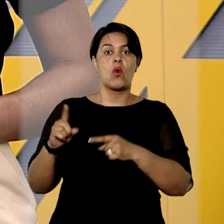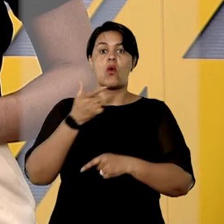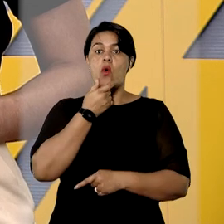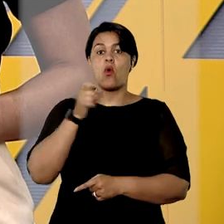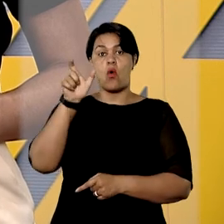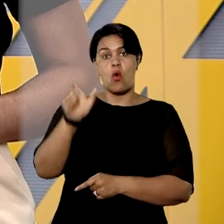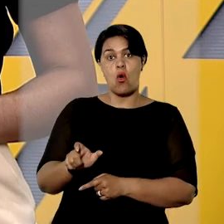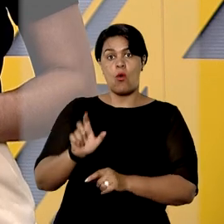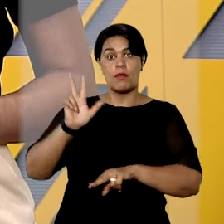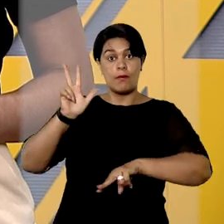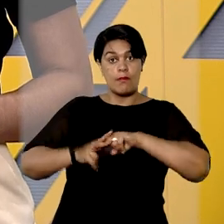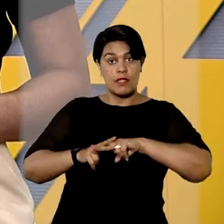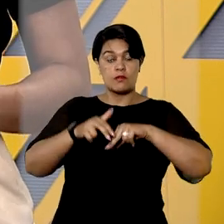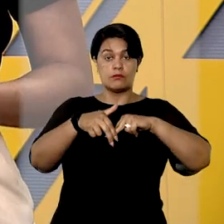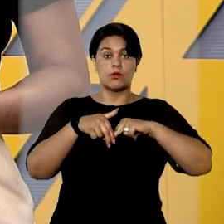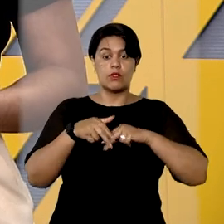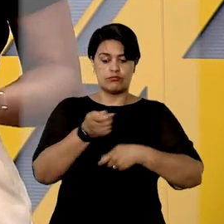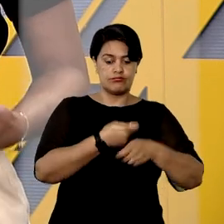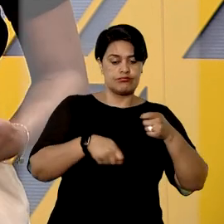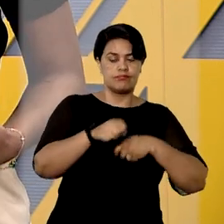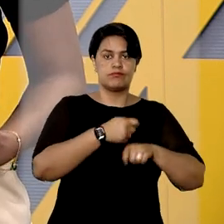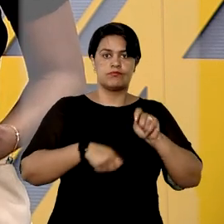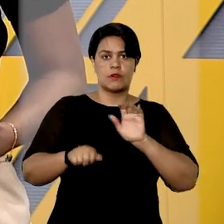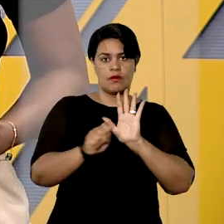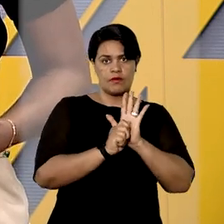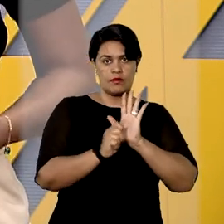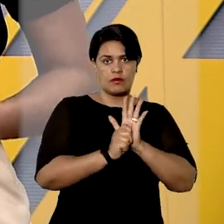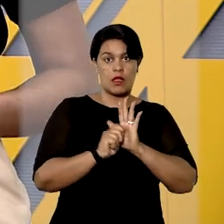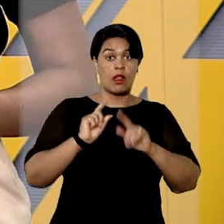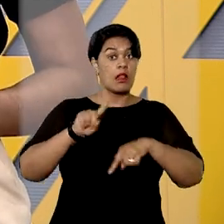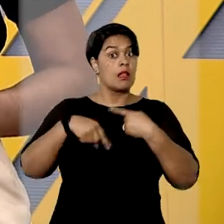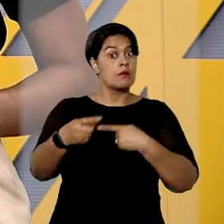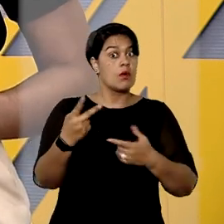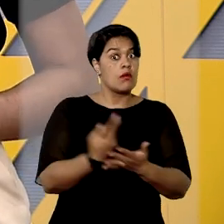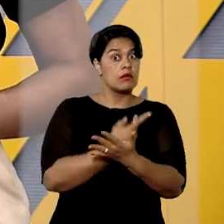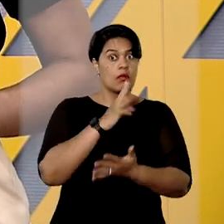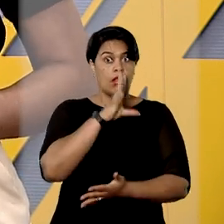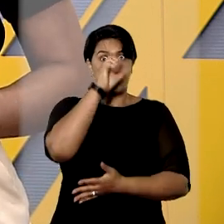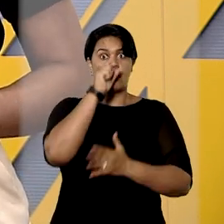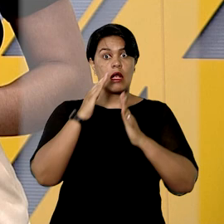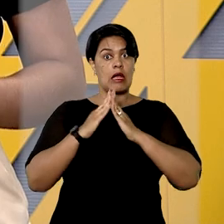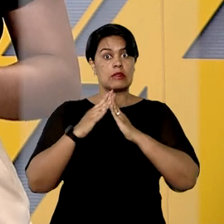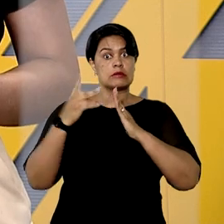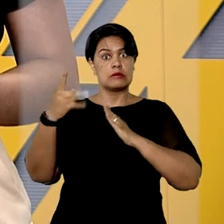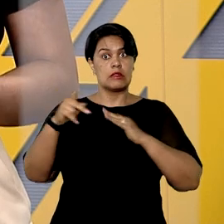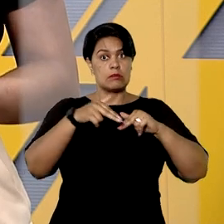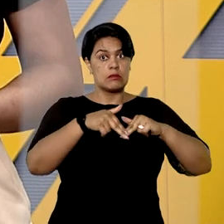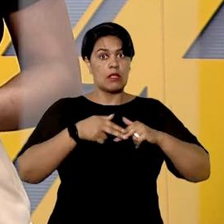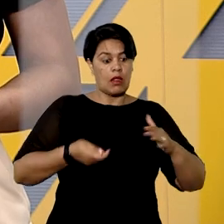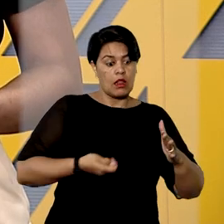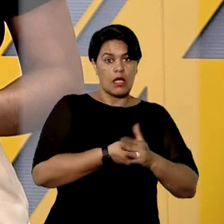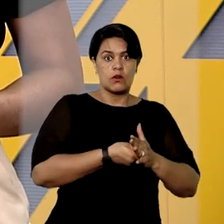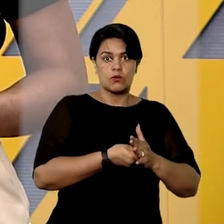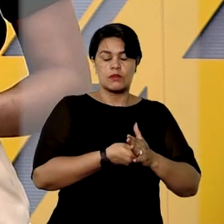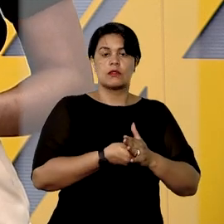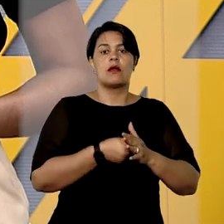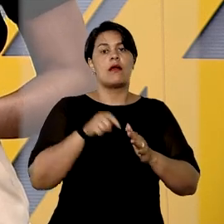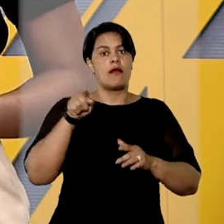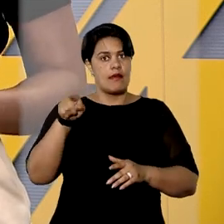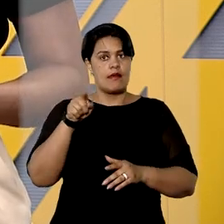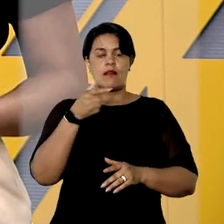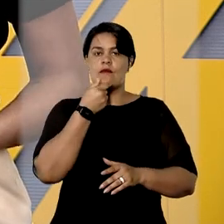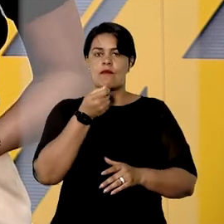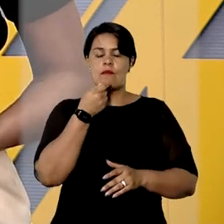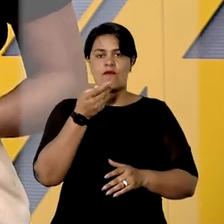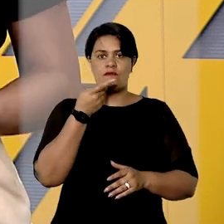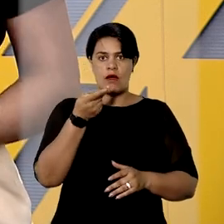em flagrante por tráfico de drogas após ter sua casa violada com base em denúncia anônima. O ministro lembrou que o STF